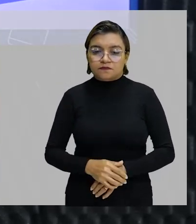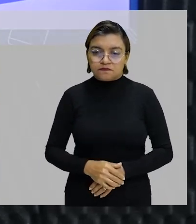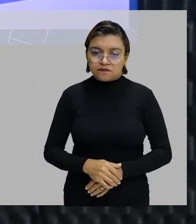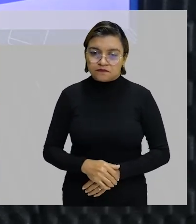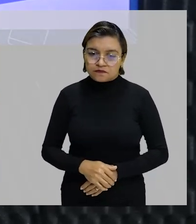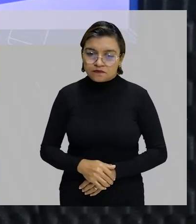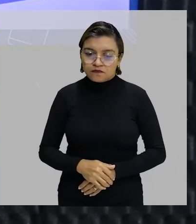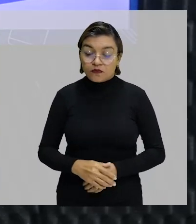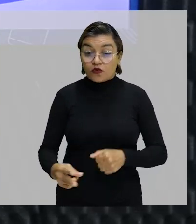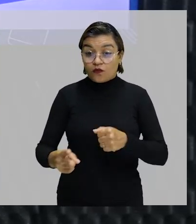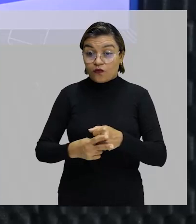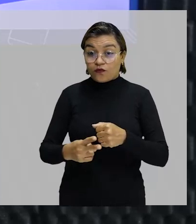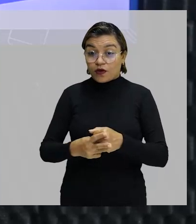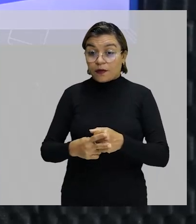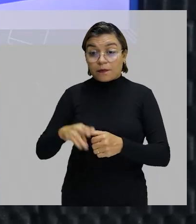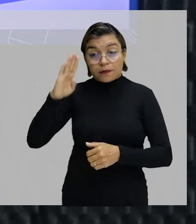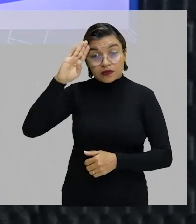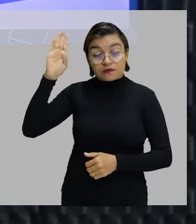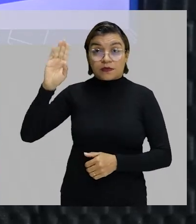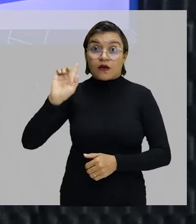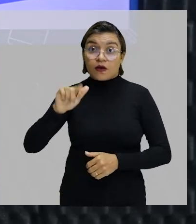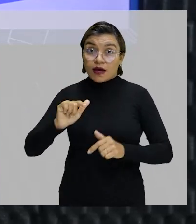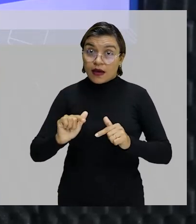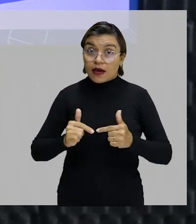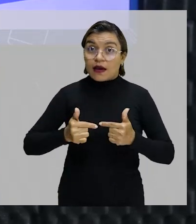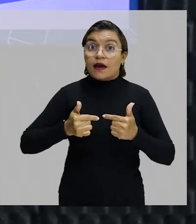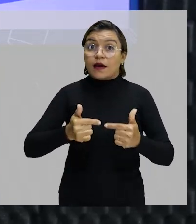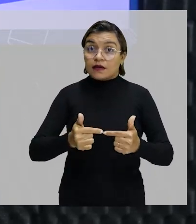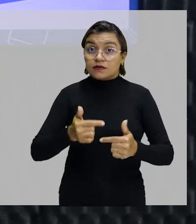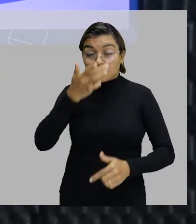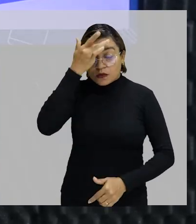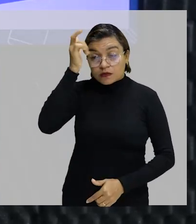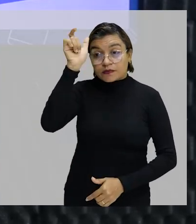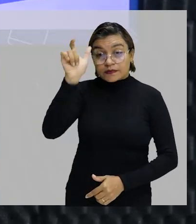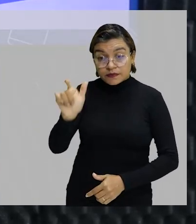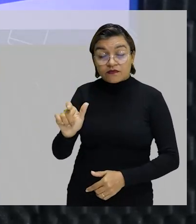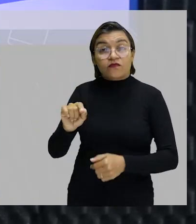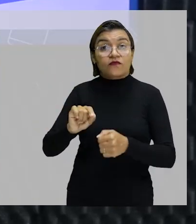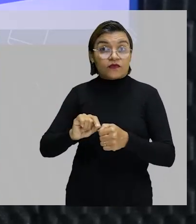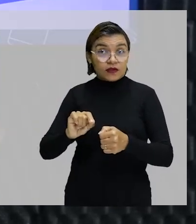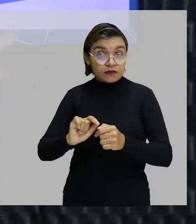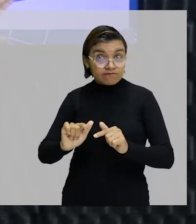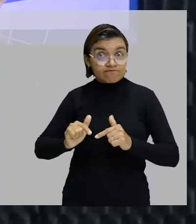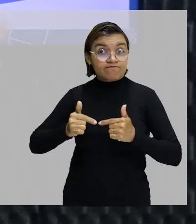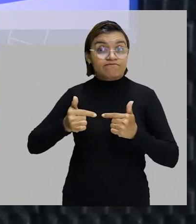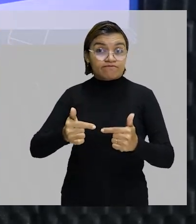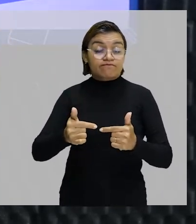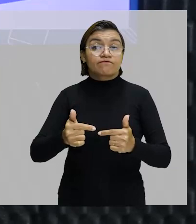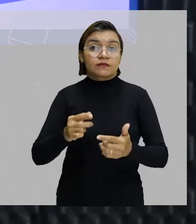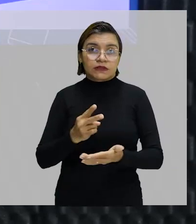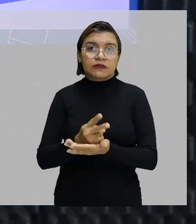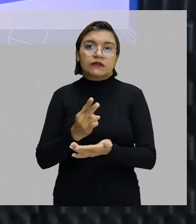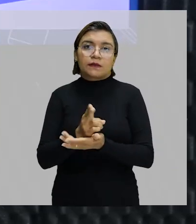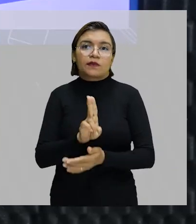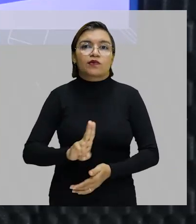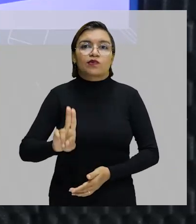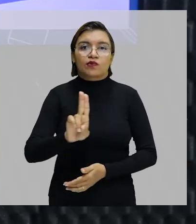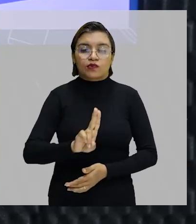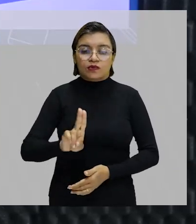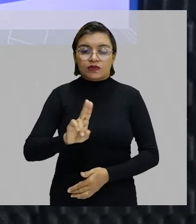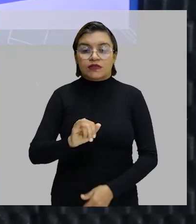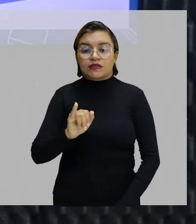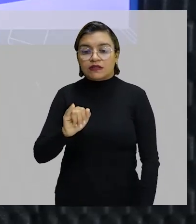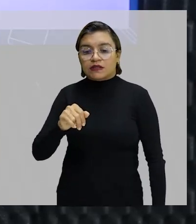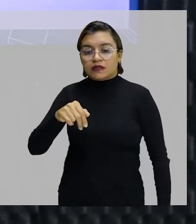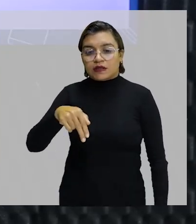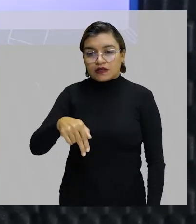O verbo principal é a ação que aquele sujeito realiza, a ação que ele está praticando, sempre conjugada com o ing